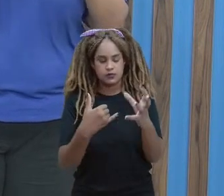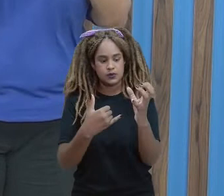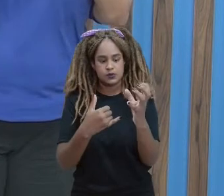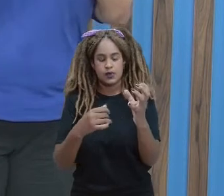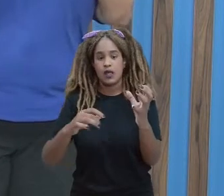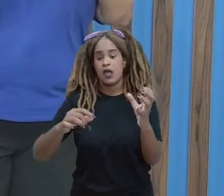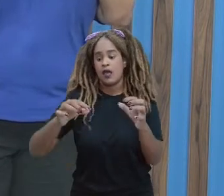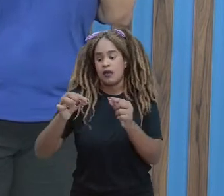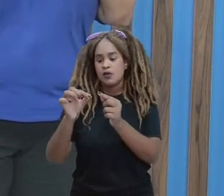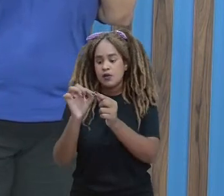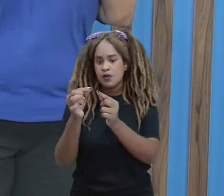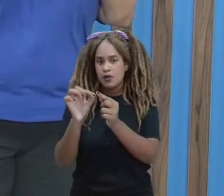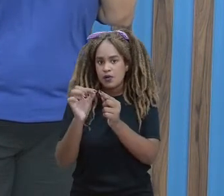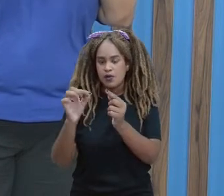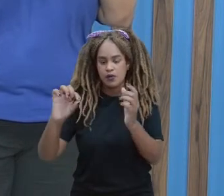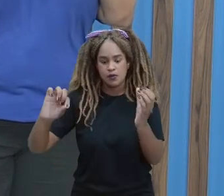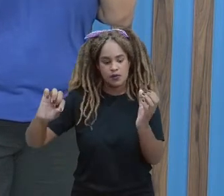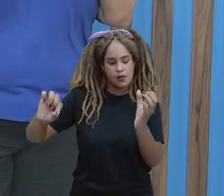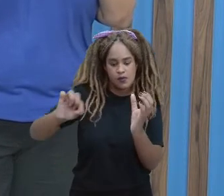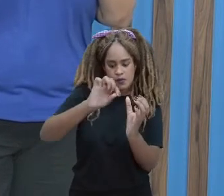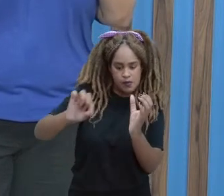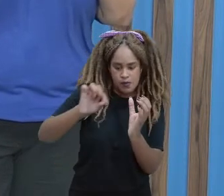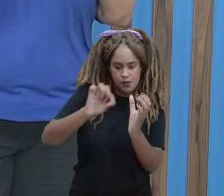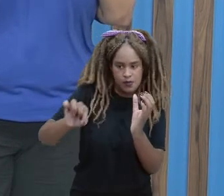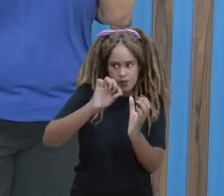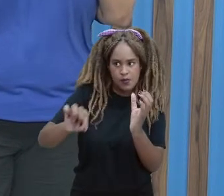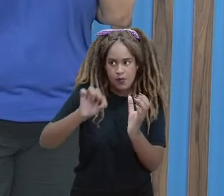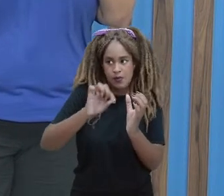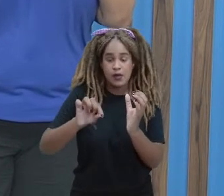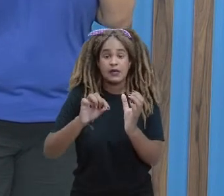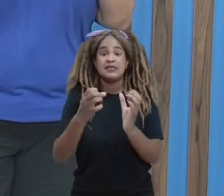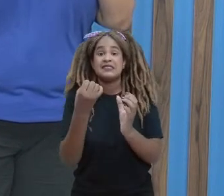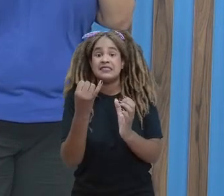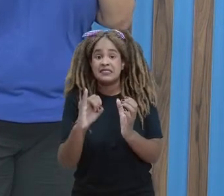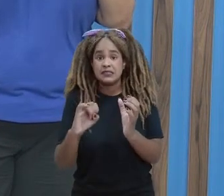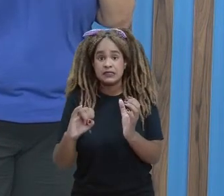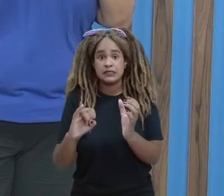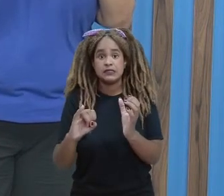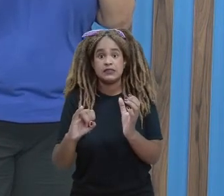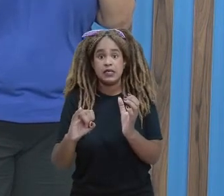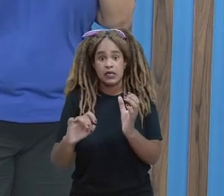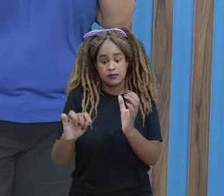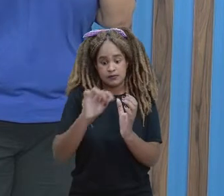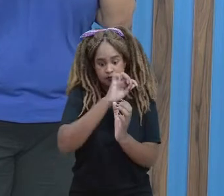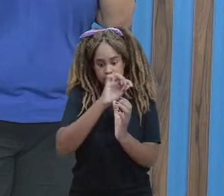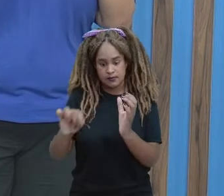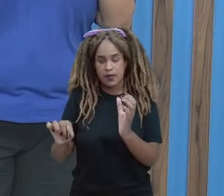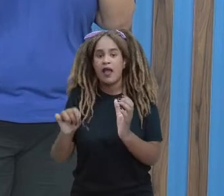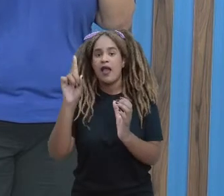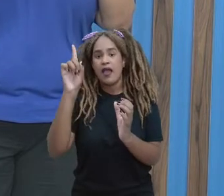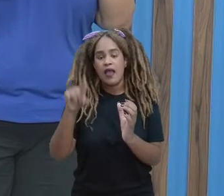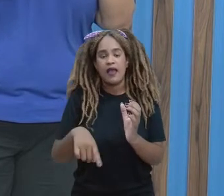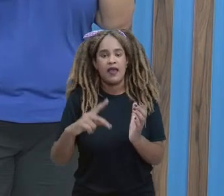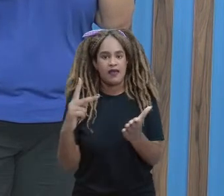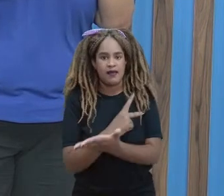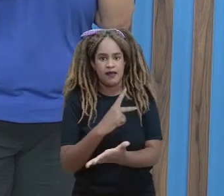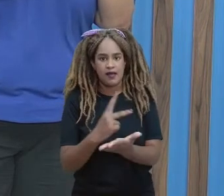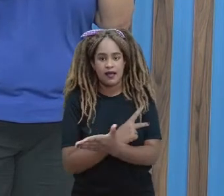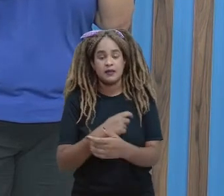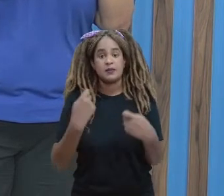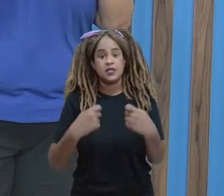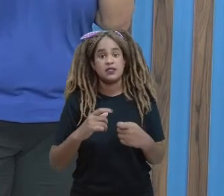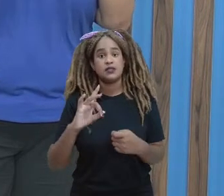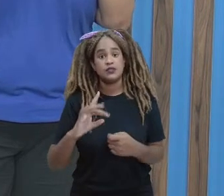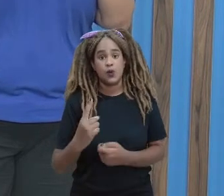jeito. Se passar assim, toda vez que você passar indo e voltando, vai anular aquela magnetização,